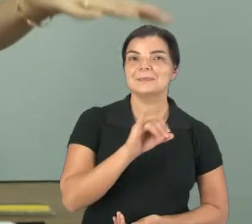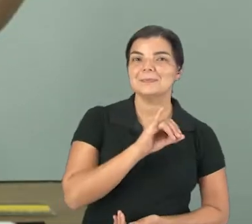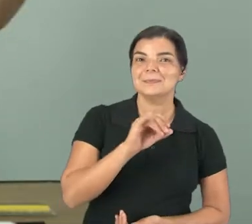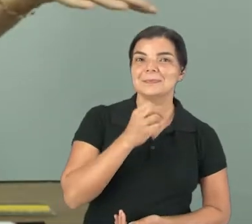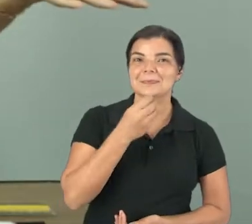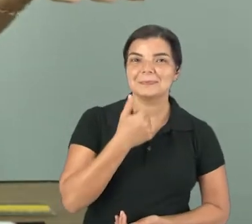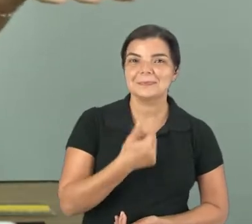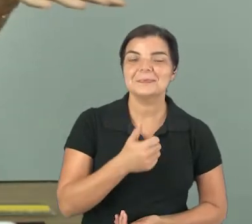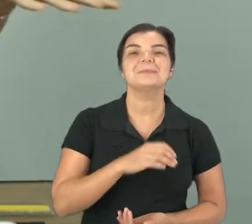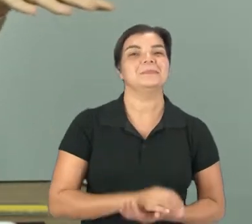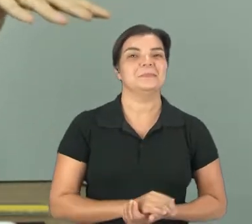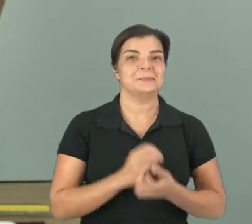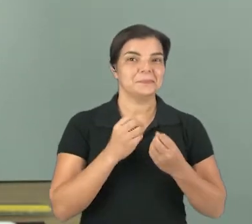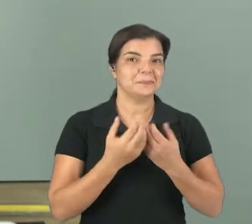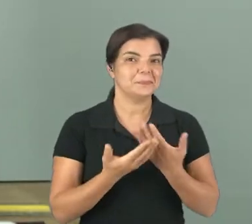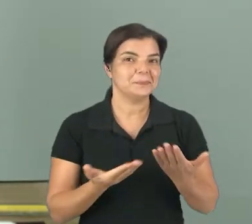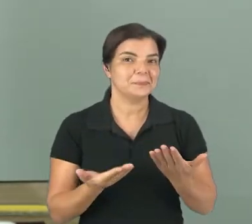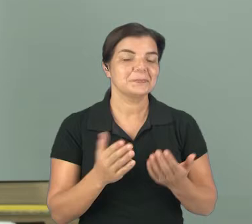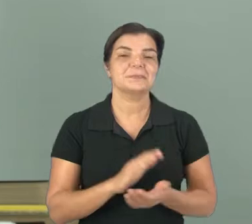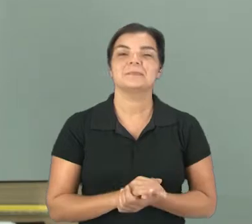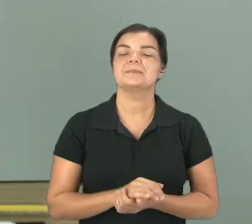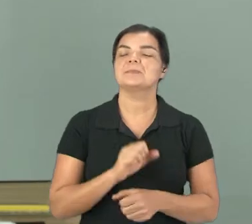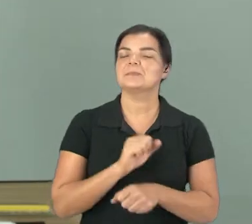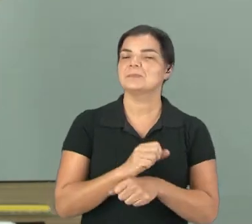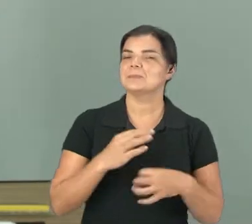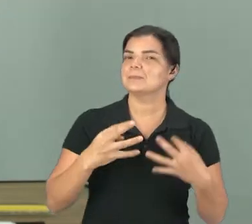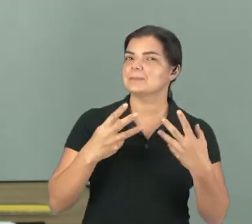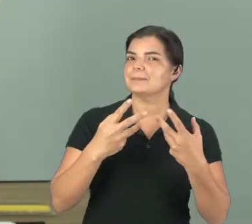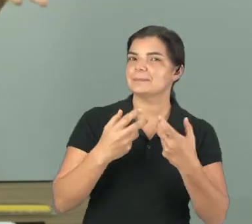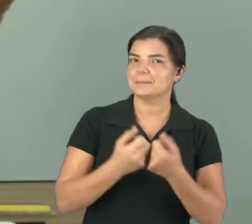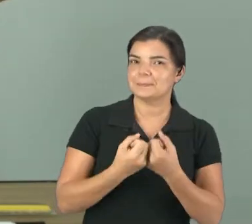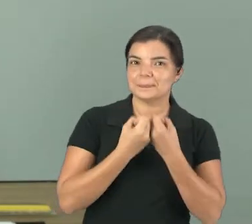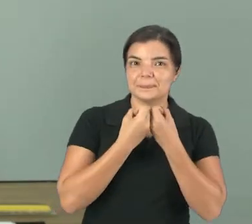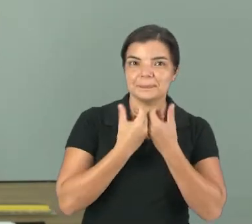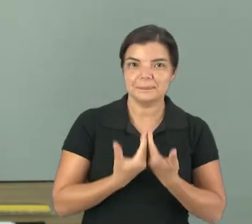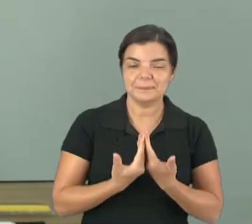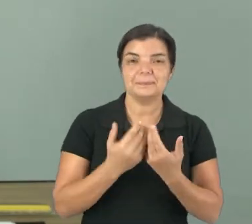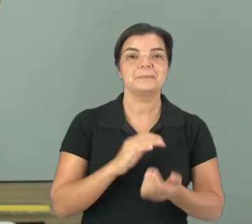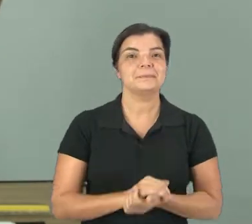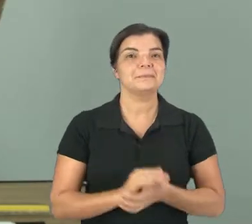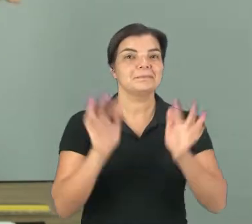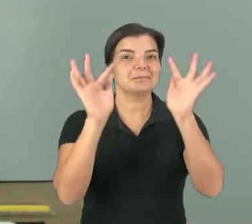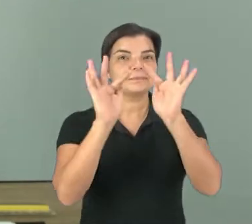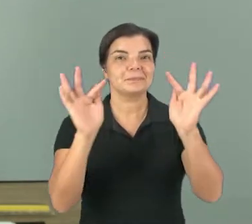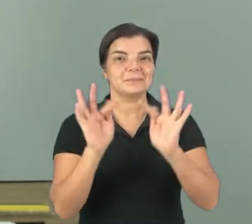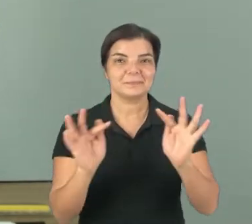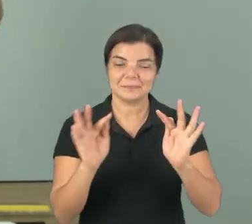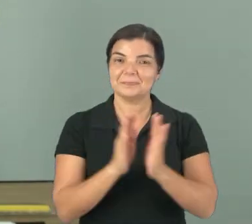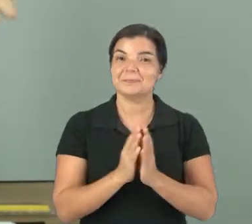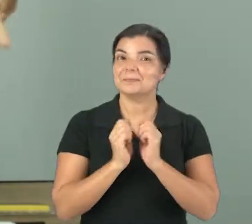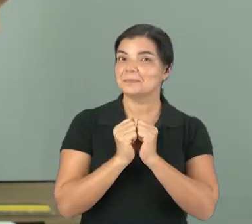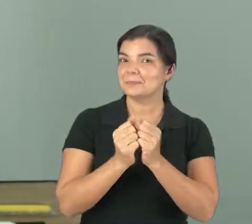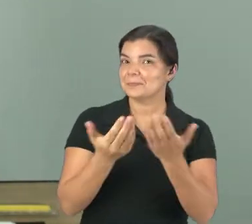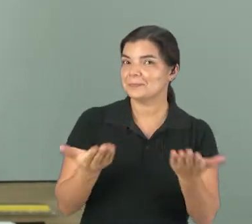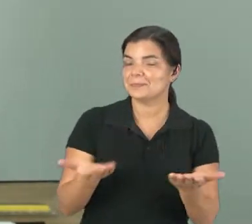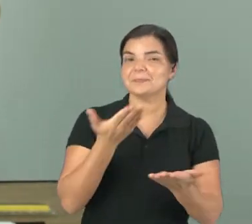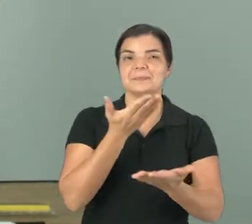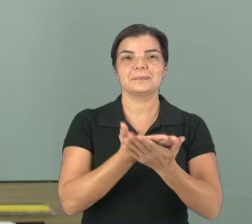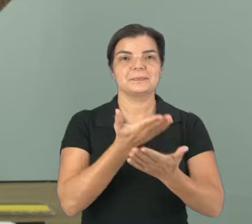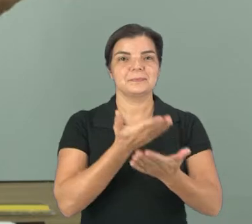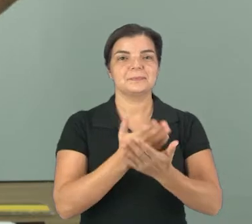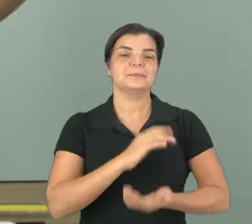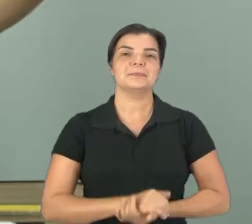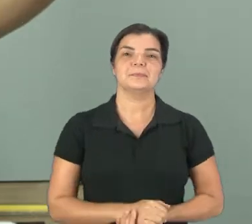Olá, turma! Como vocês estão? Eu espero que todos estejam muito bem. Eu estou muito feliz por ter vocês aqui comigo para mais uma